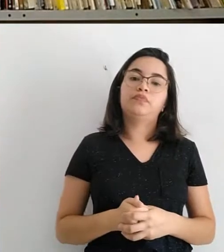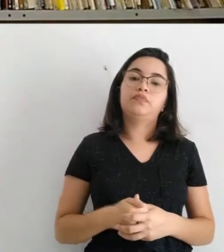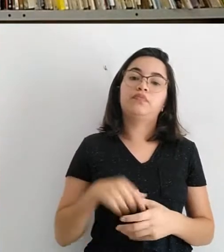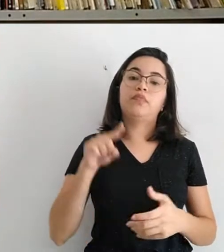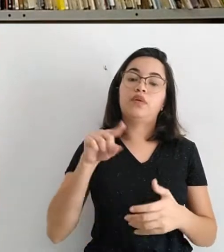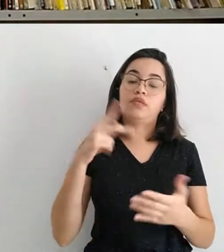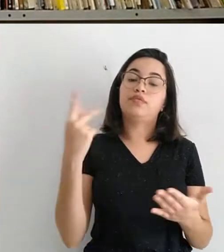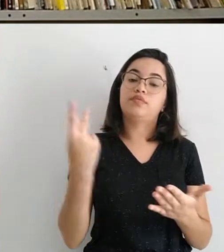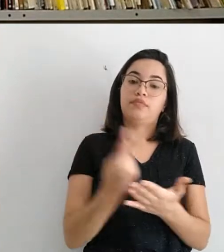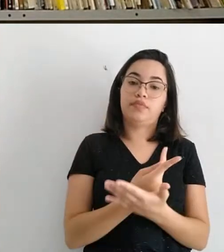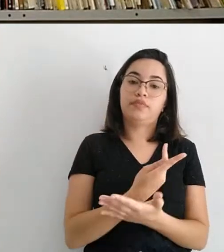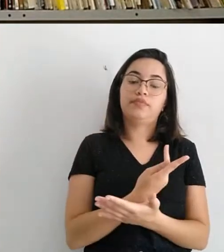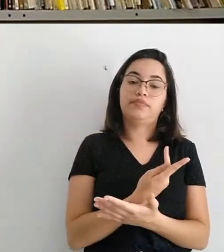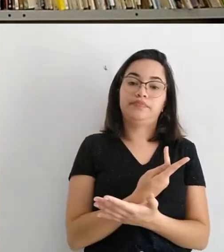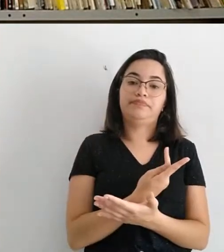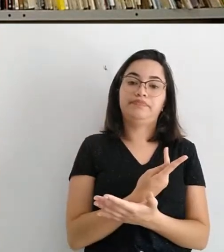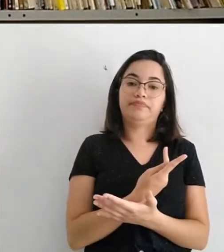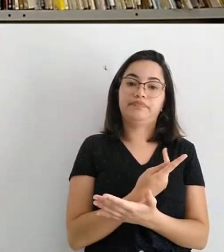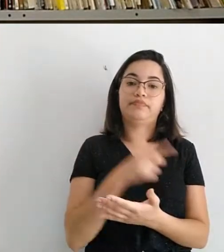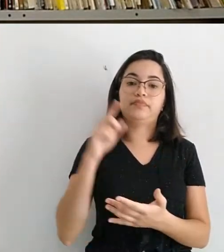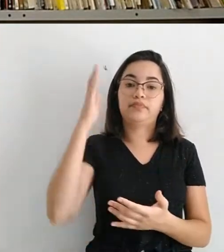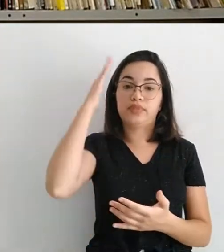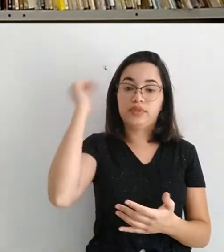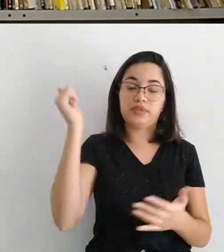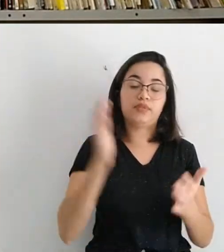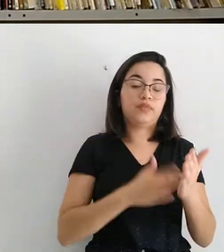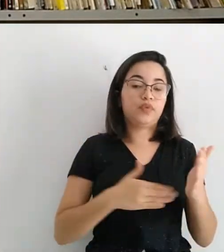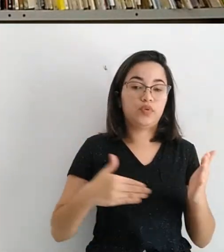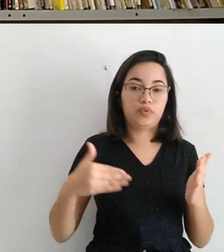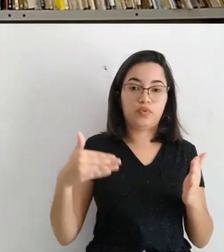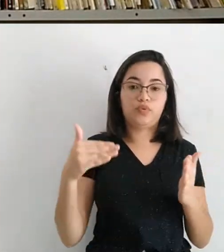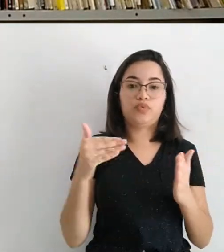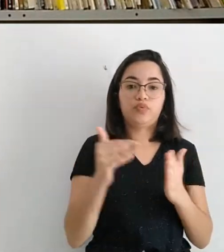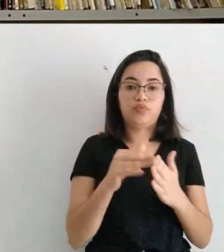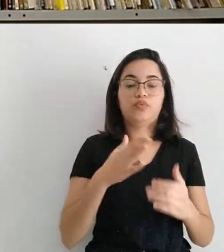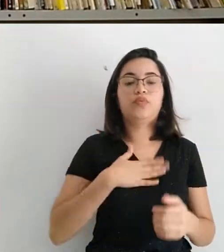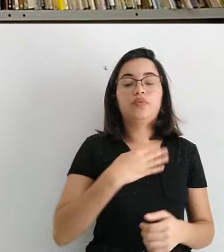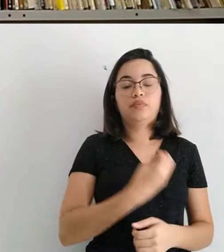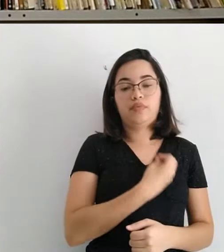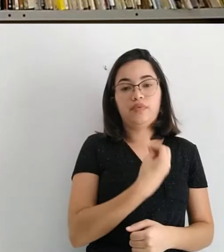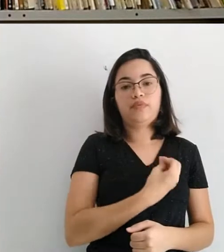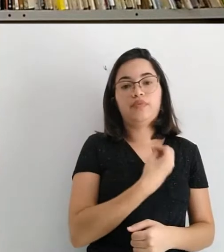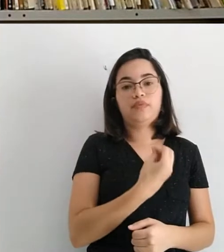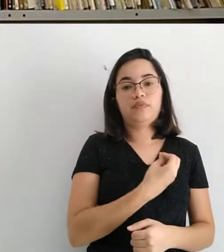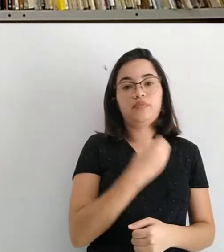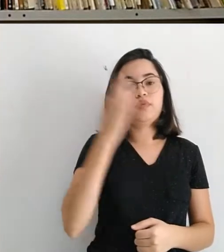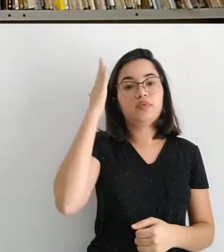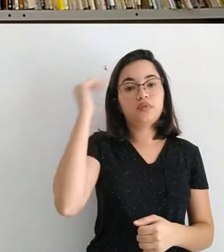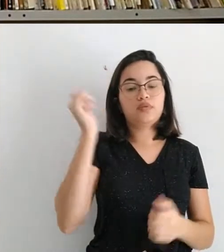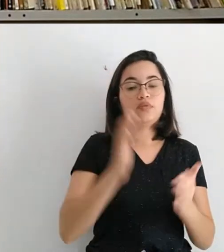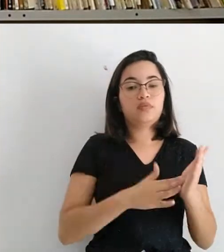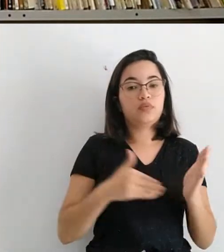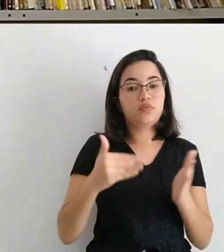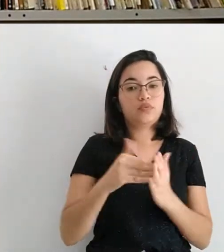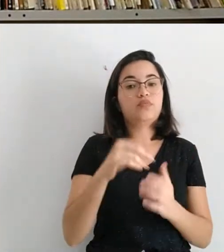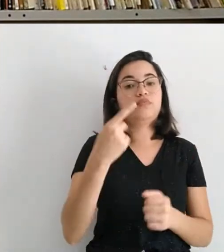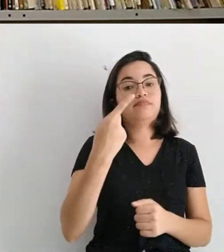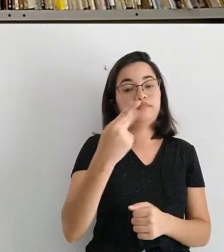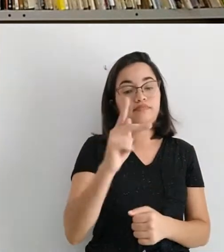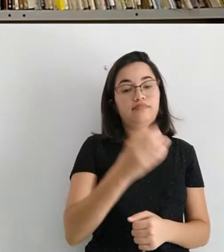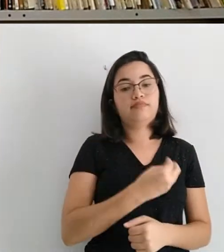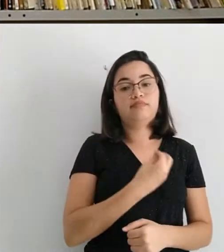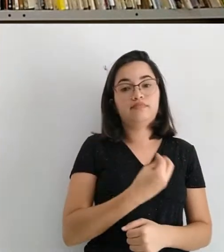que isso vai acontecer, que ele sabe tudo sobre a minha vida, ele sabe tudo sobre a